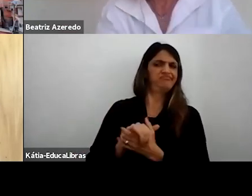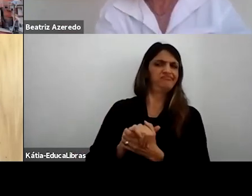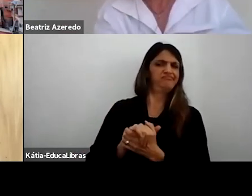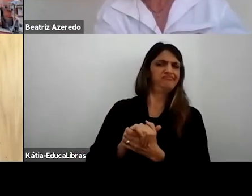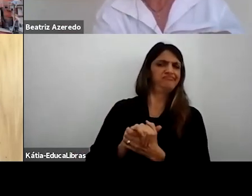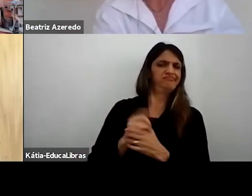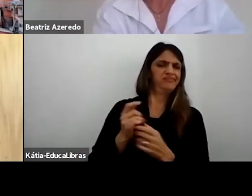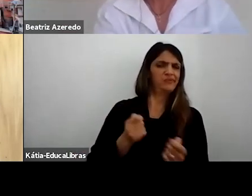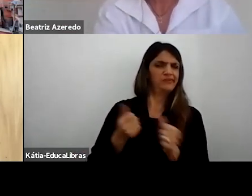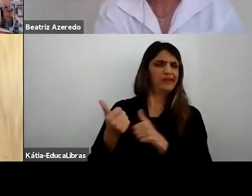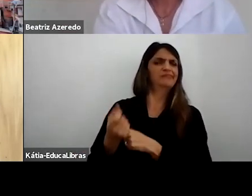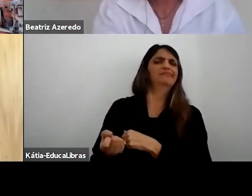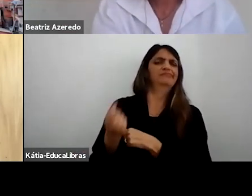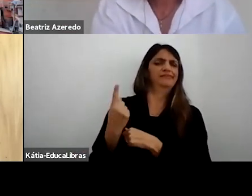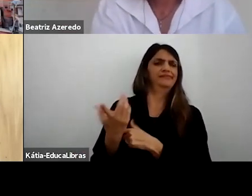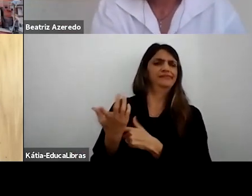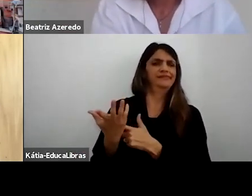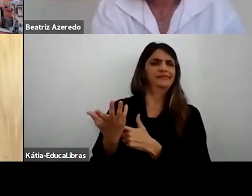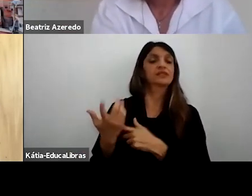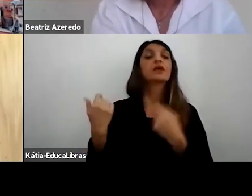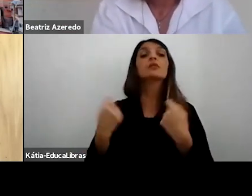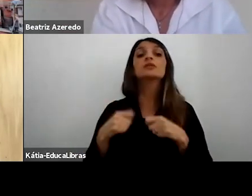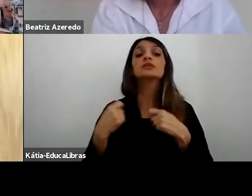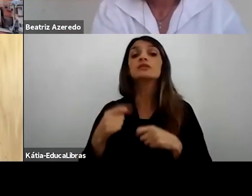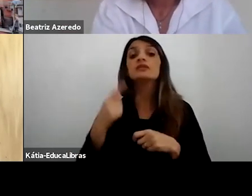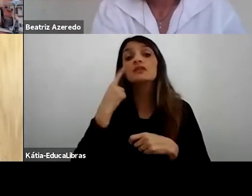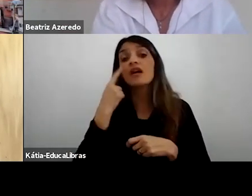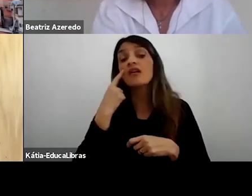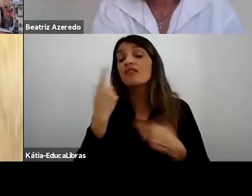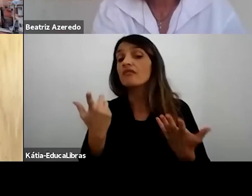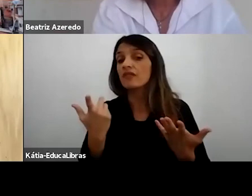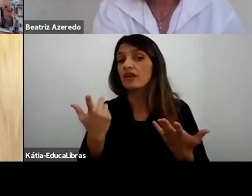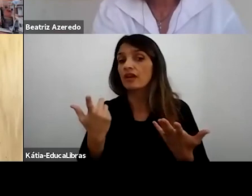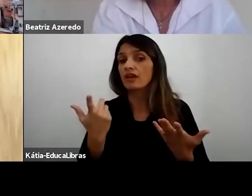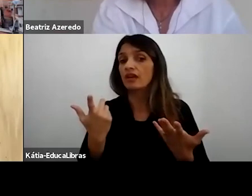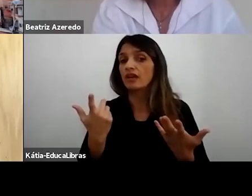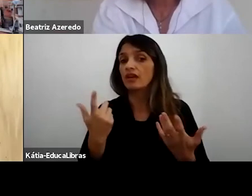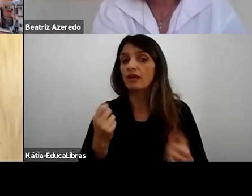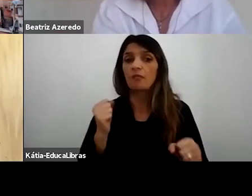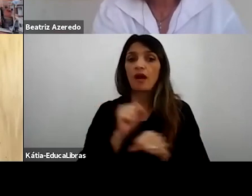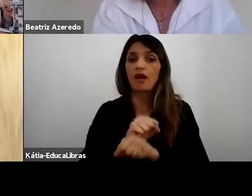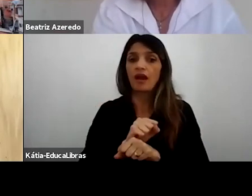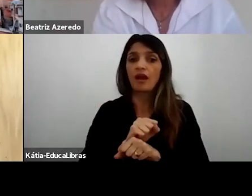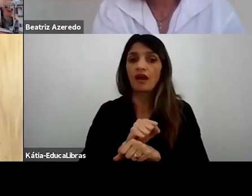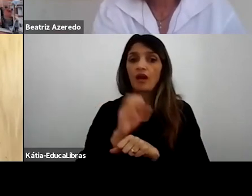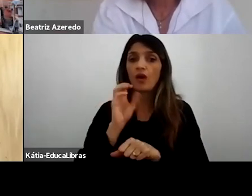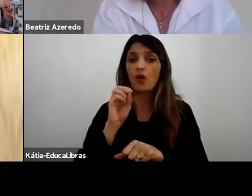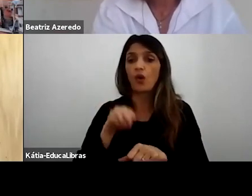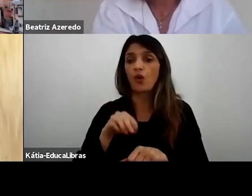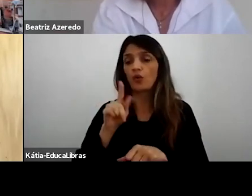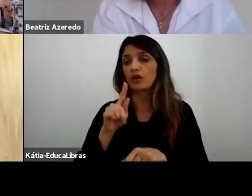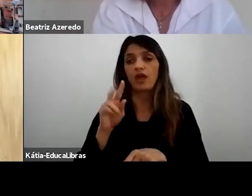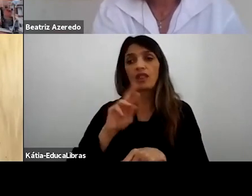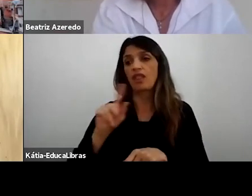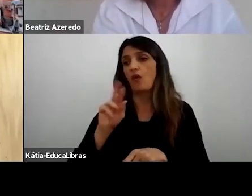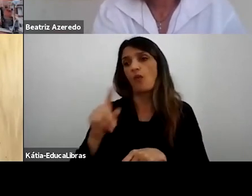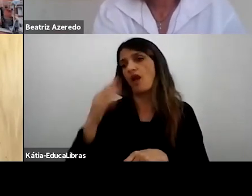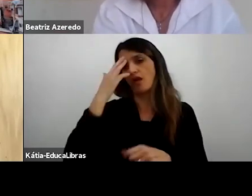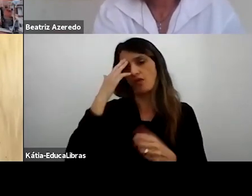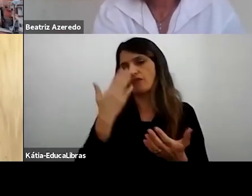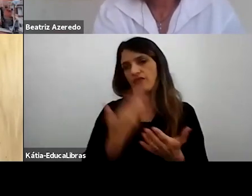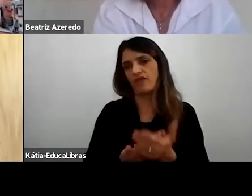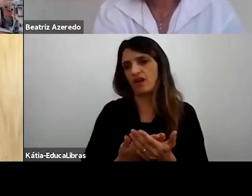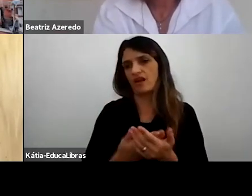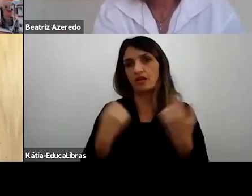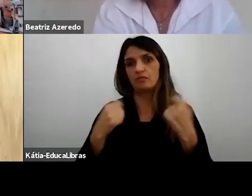e a gente precisa questionar um pouco isso. Primeiro, parar de repetir que organizações sociais não são confiáveis e que precisam ser tão